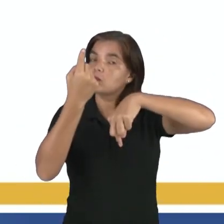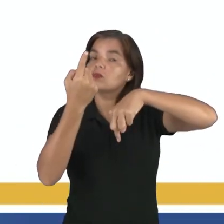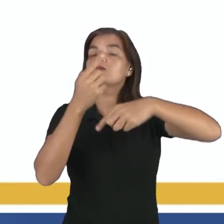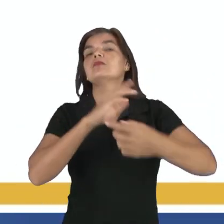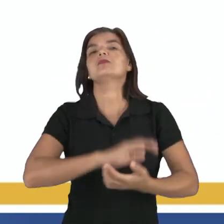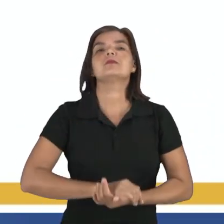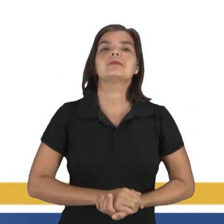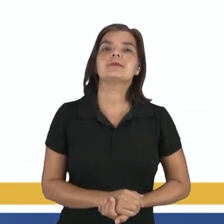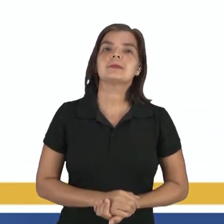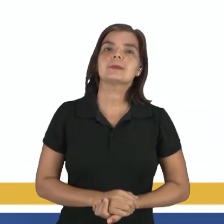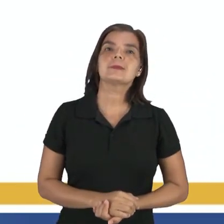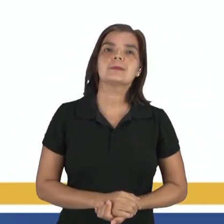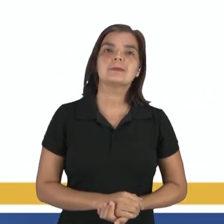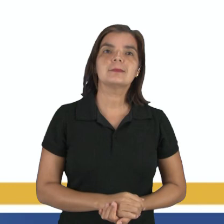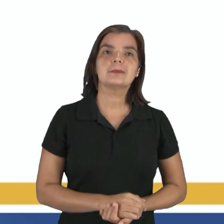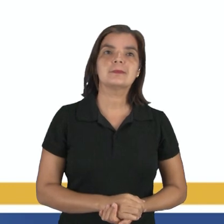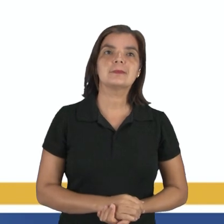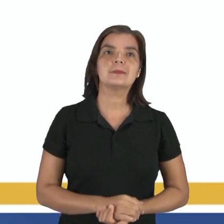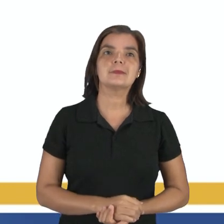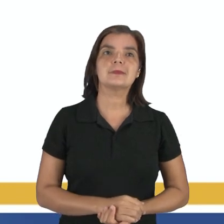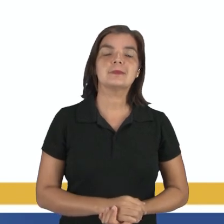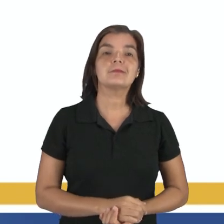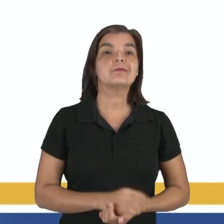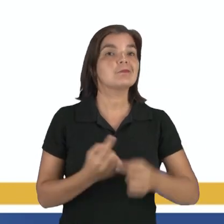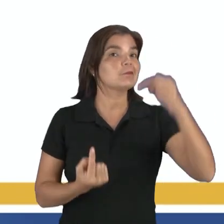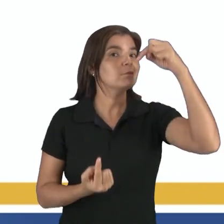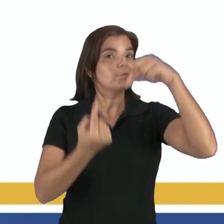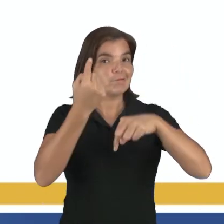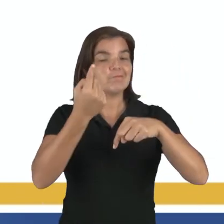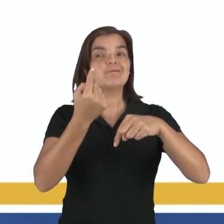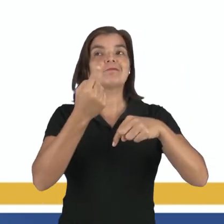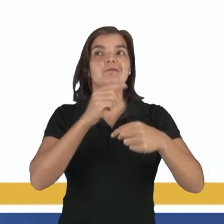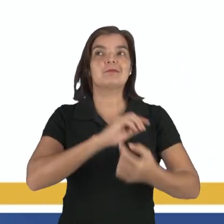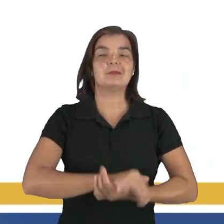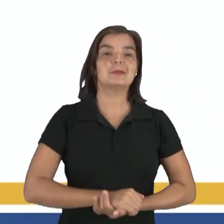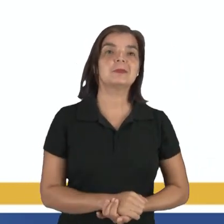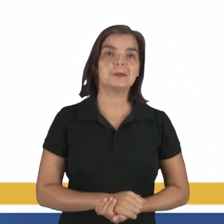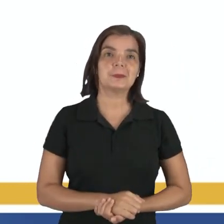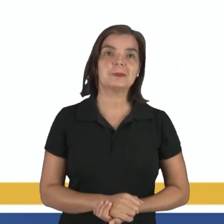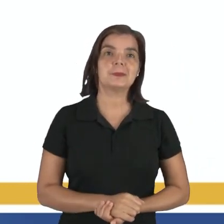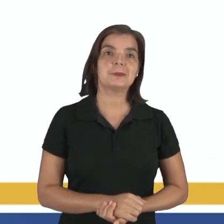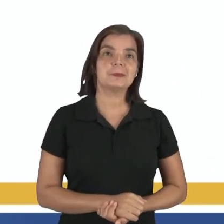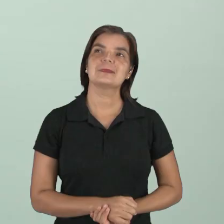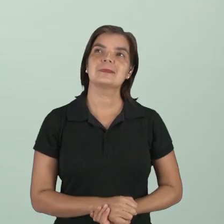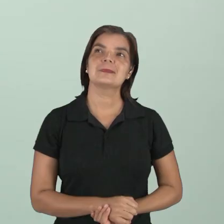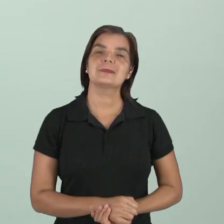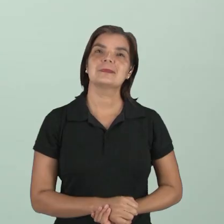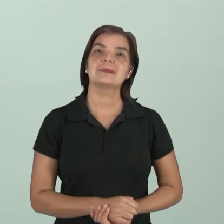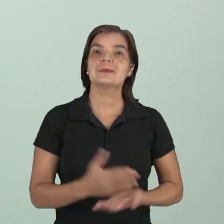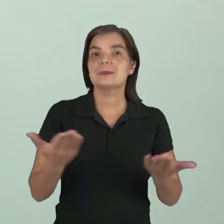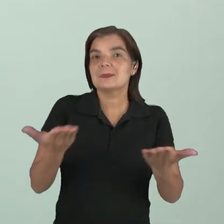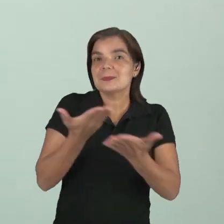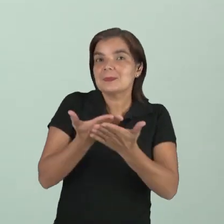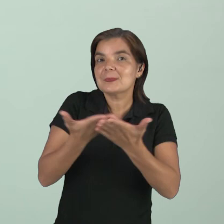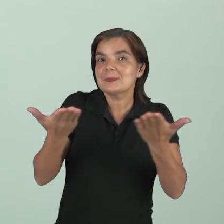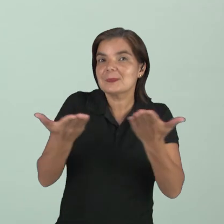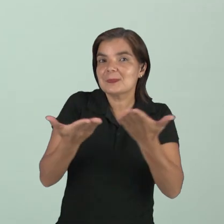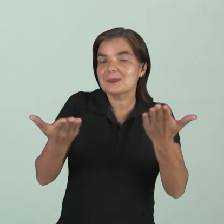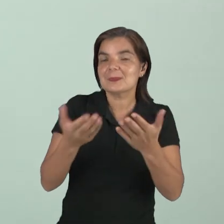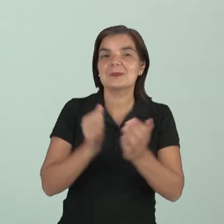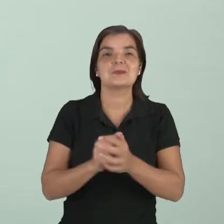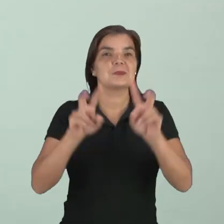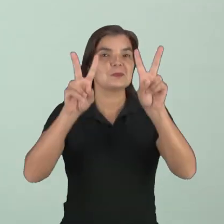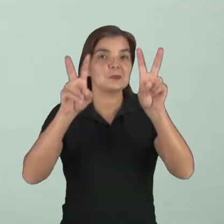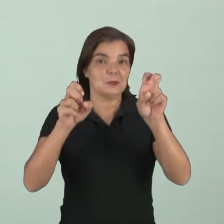diretamente ou são inversamente proporcionais elas são inversamente proporcionais a nossa aula de hoje